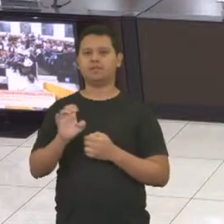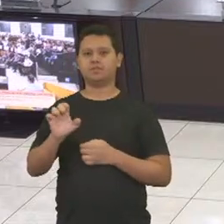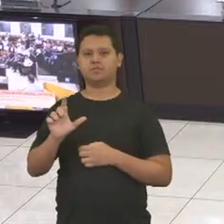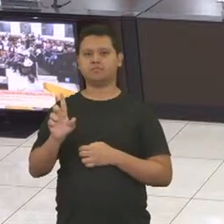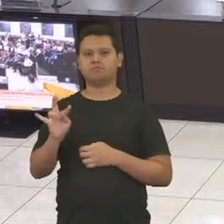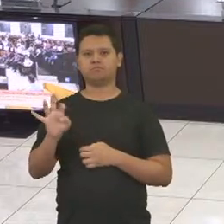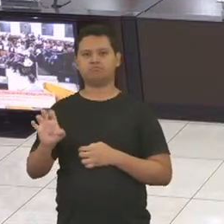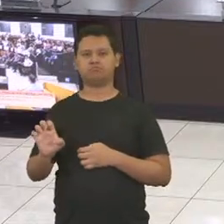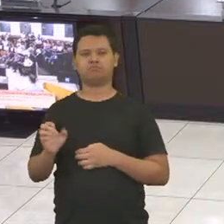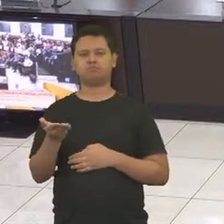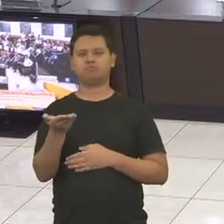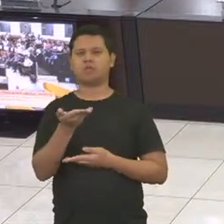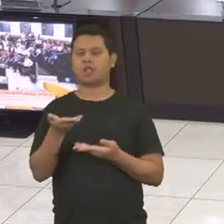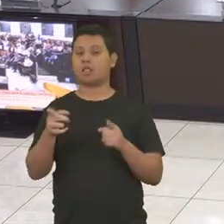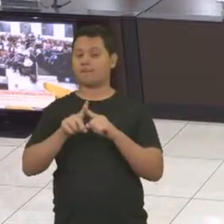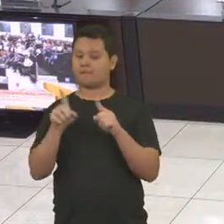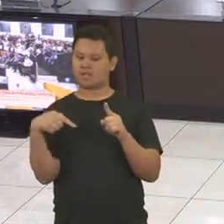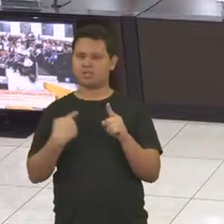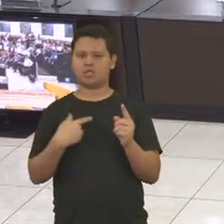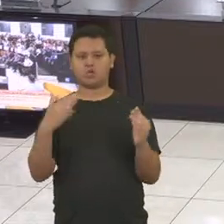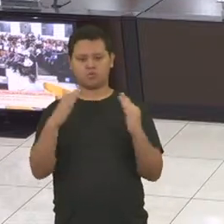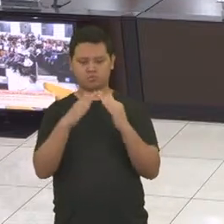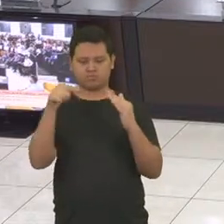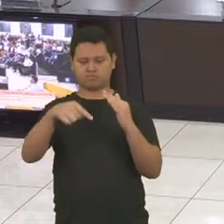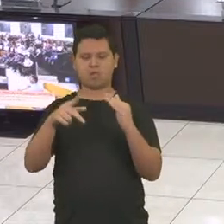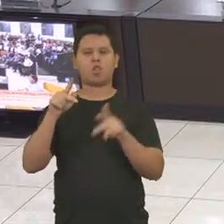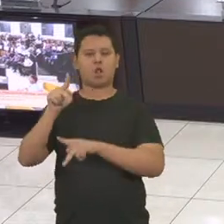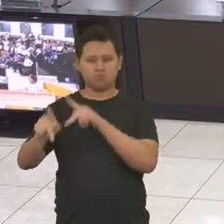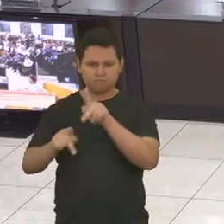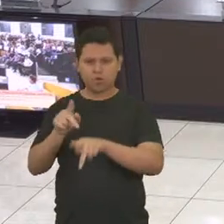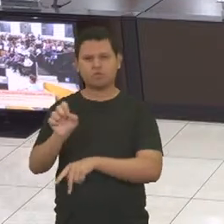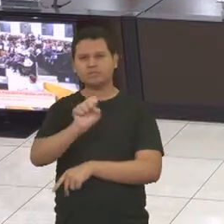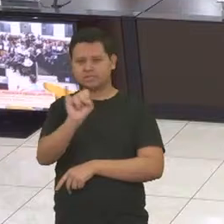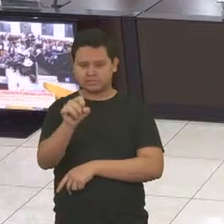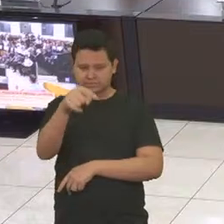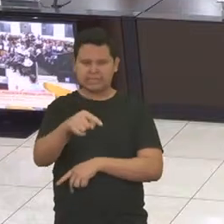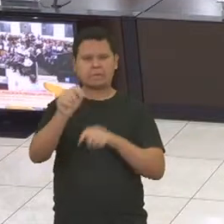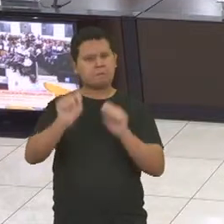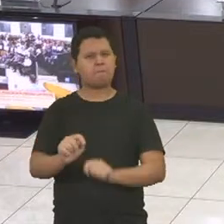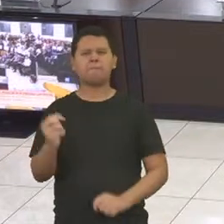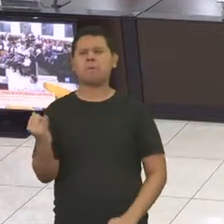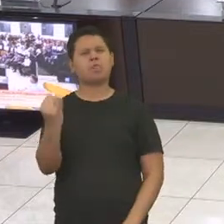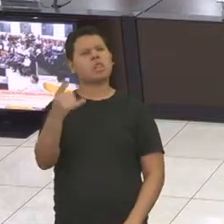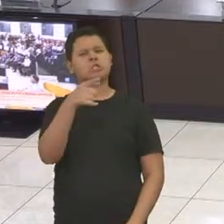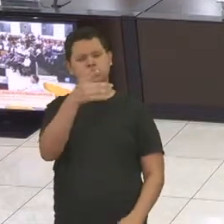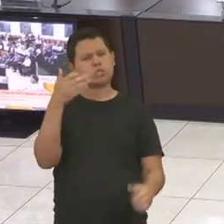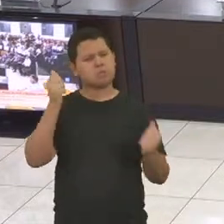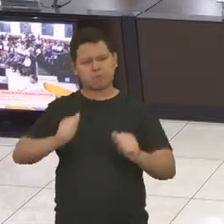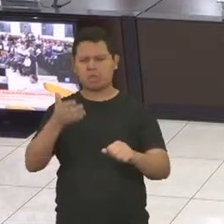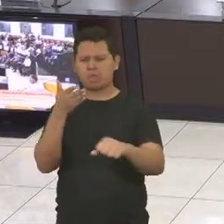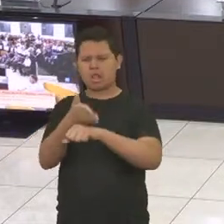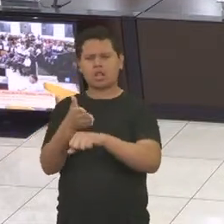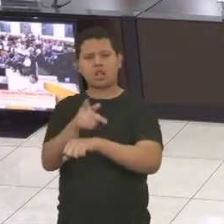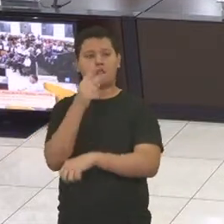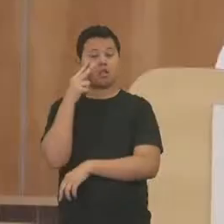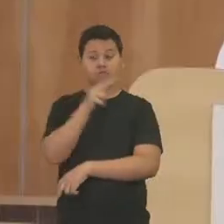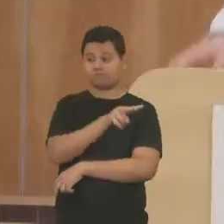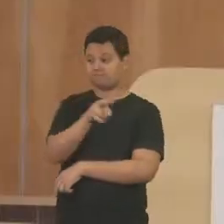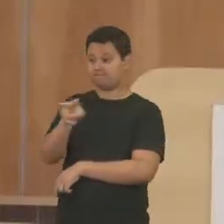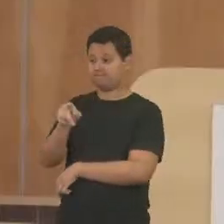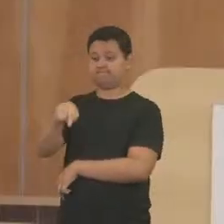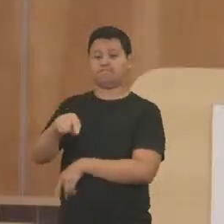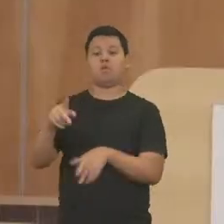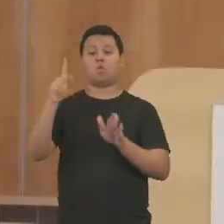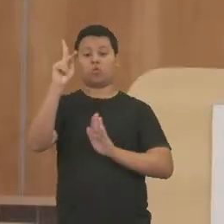nós vereadores, mas aqui é a casa do povo, e por ser do povo, é muito importante que a gente os ouça